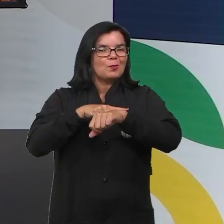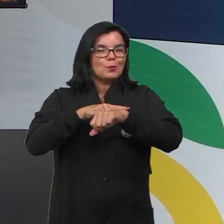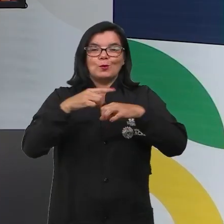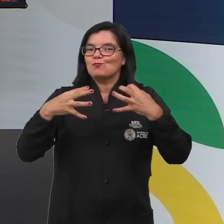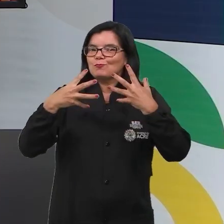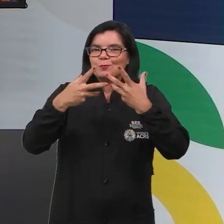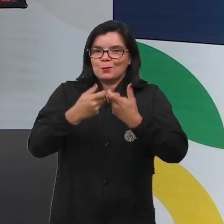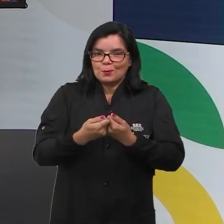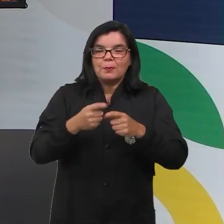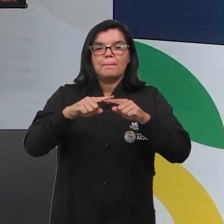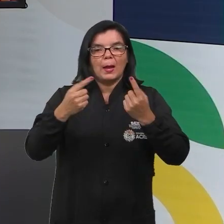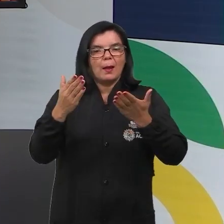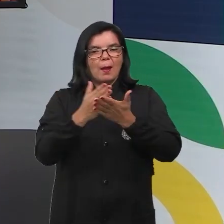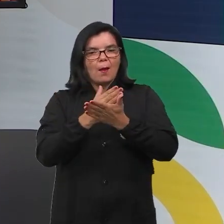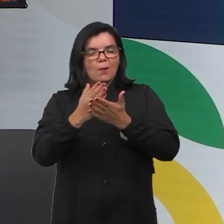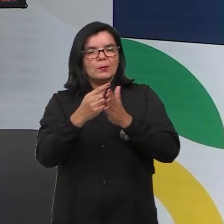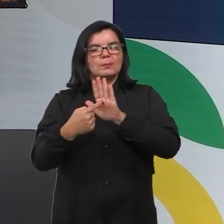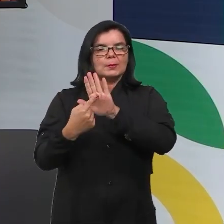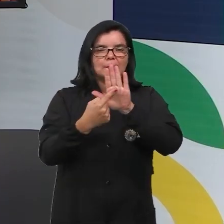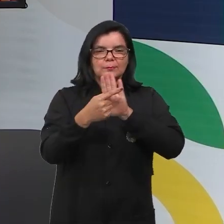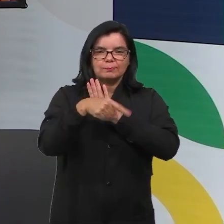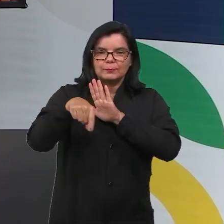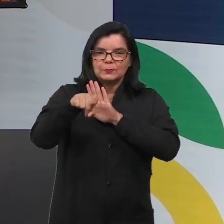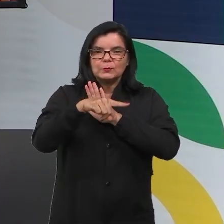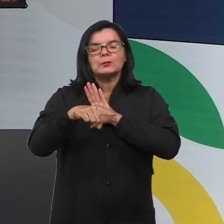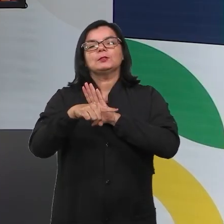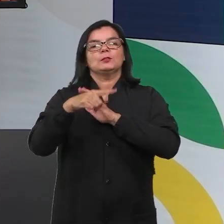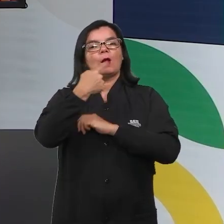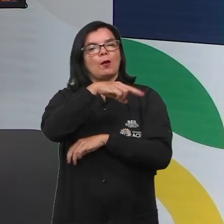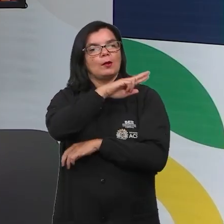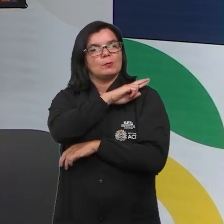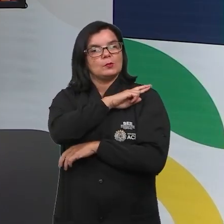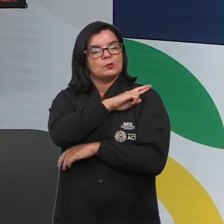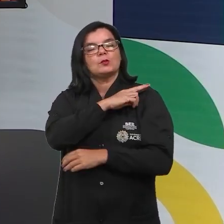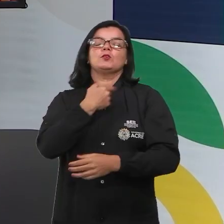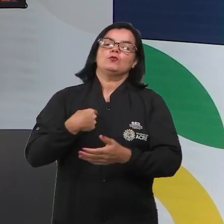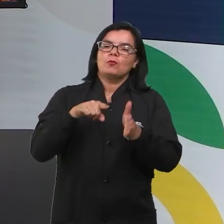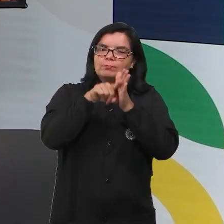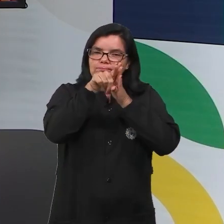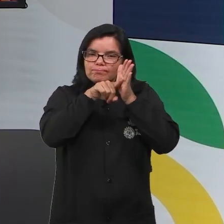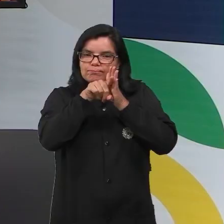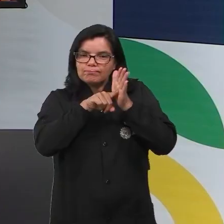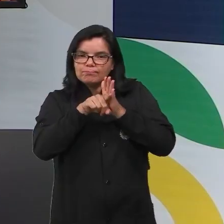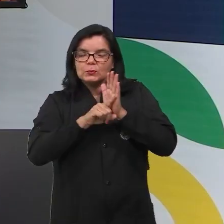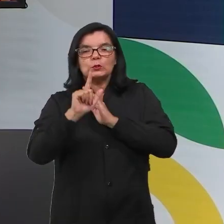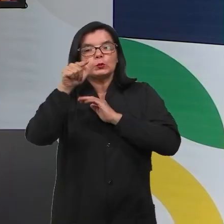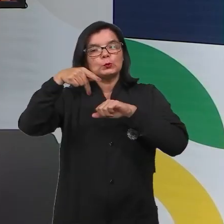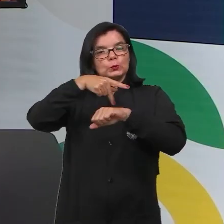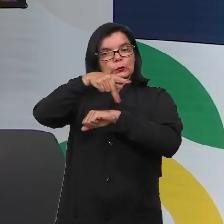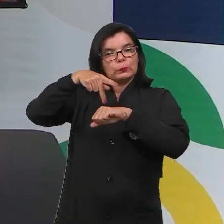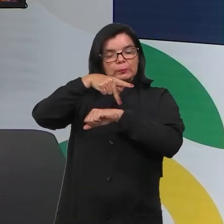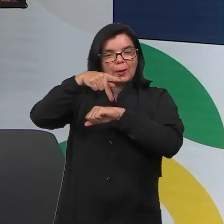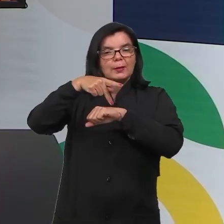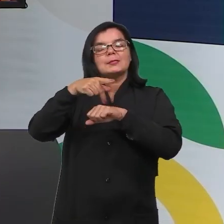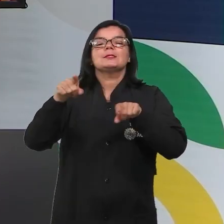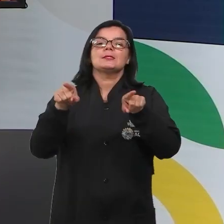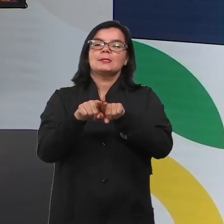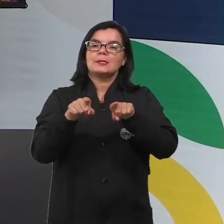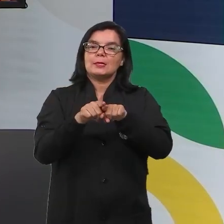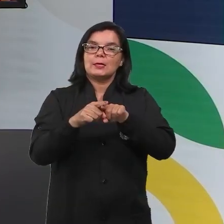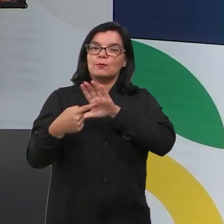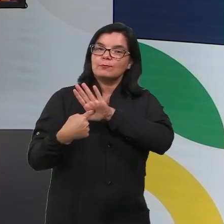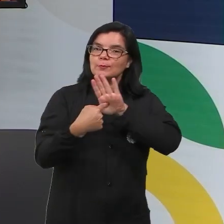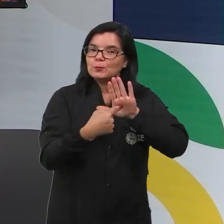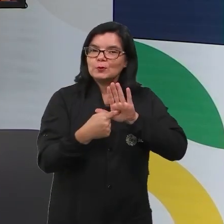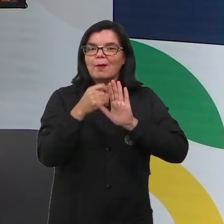de todos, mas eu deixo para você a missão, estudante, de você pesquisar sobre os outros países que não forem